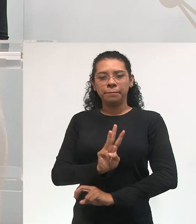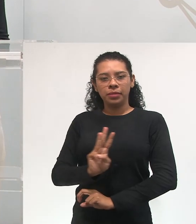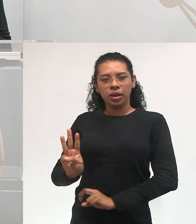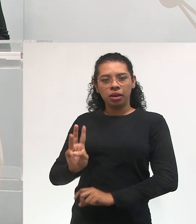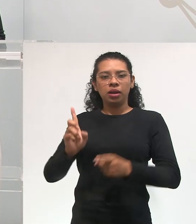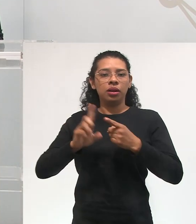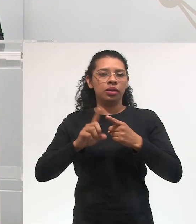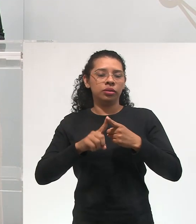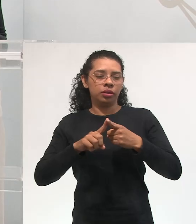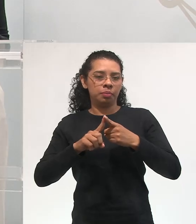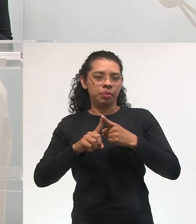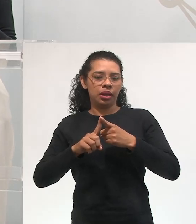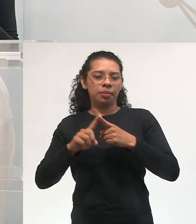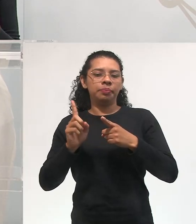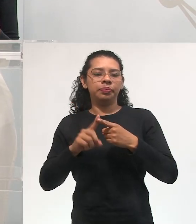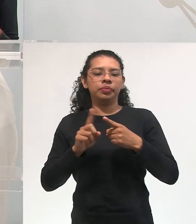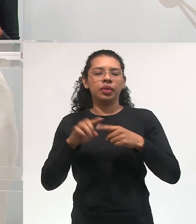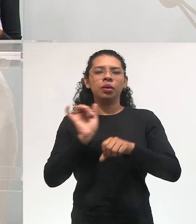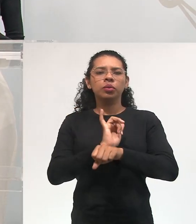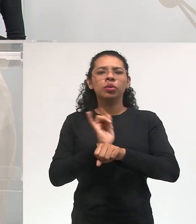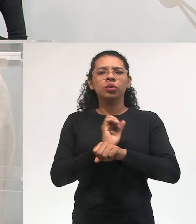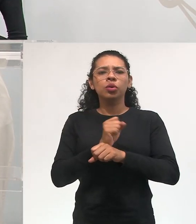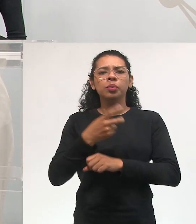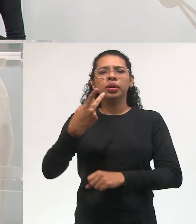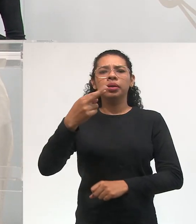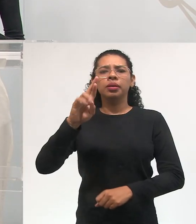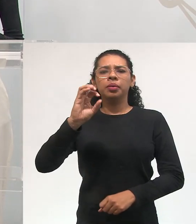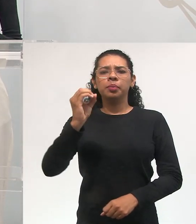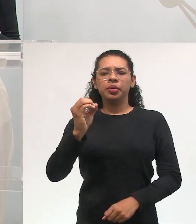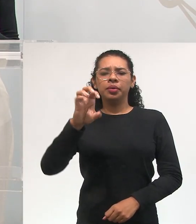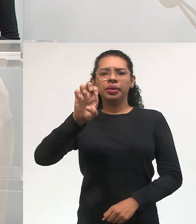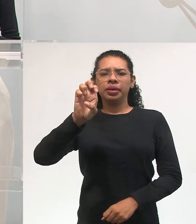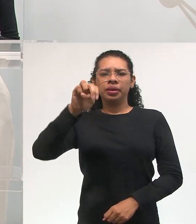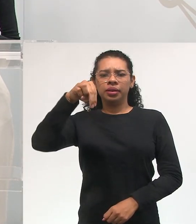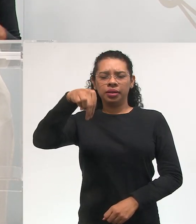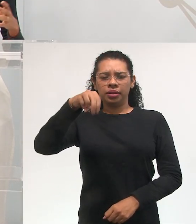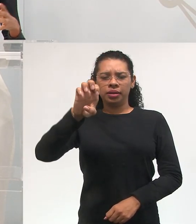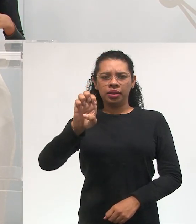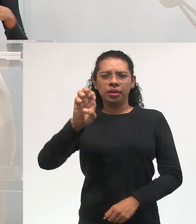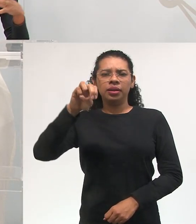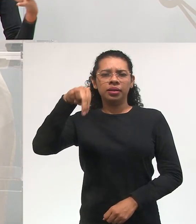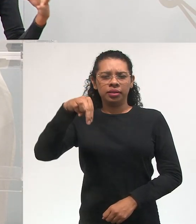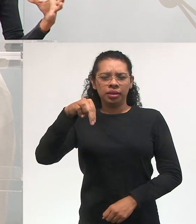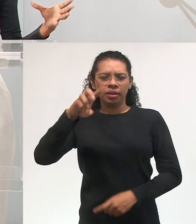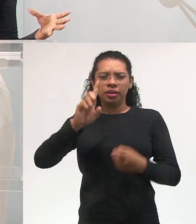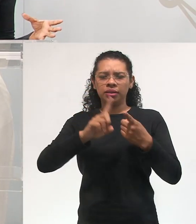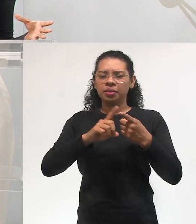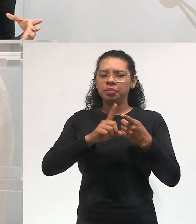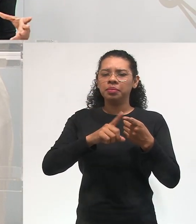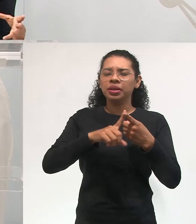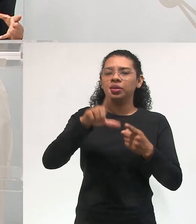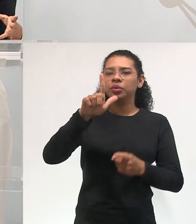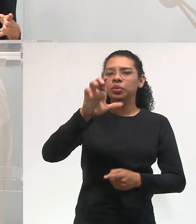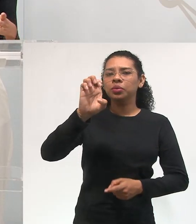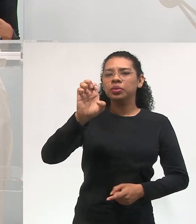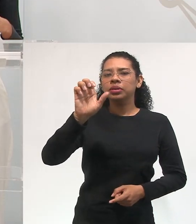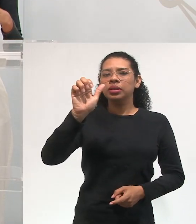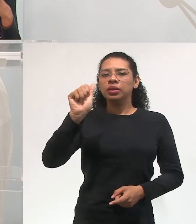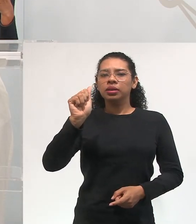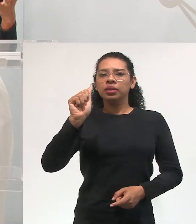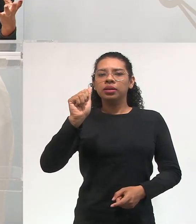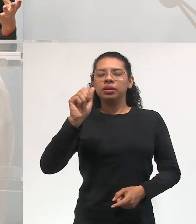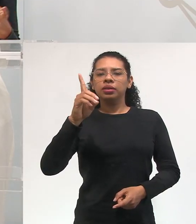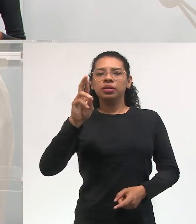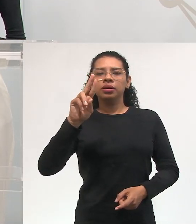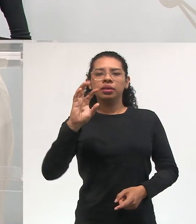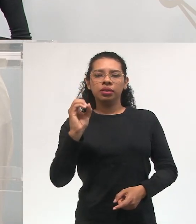no YouTube o canal ProEnem do professor Leandro Vieira. Ele vai aprofundar esses conceitos mais